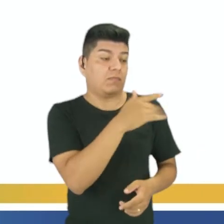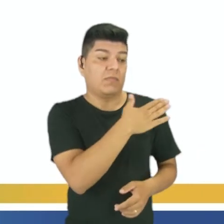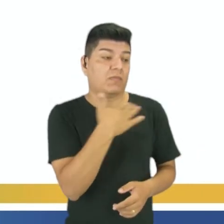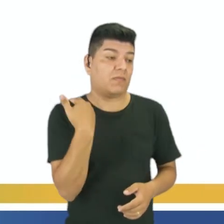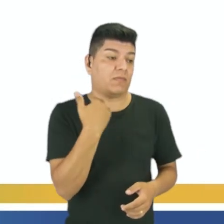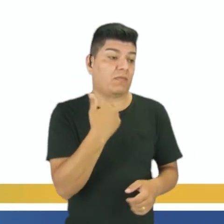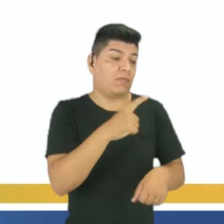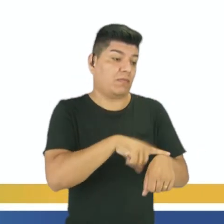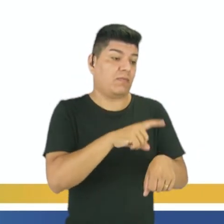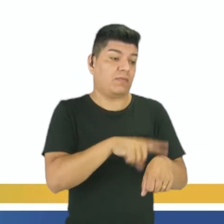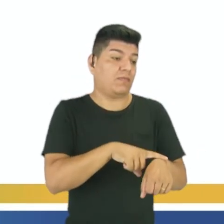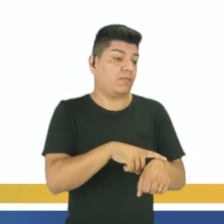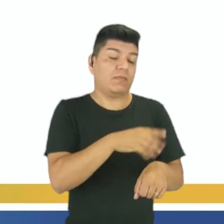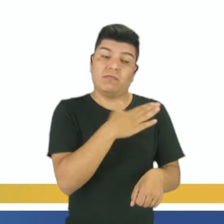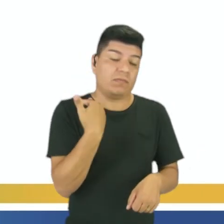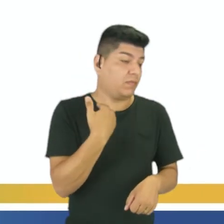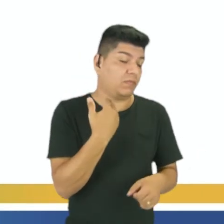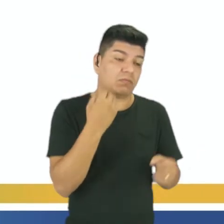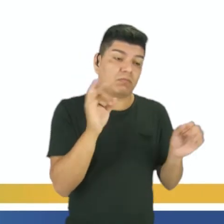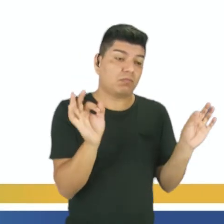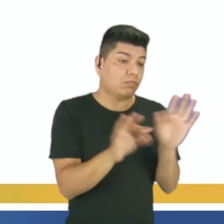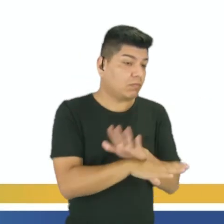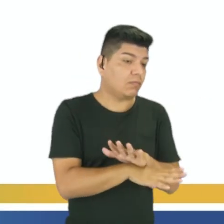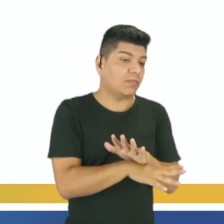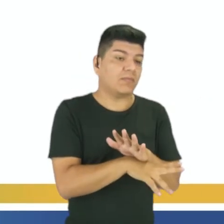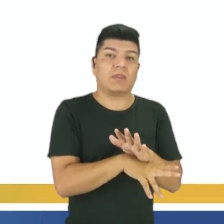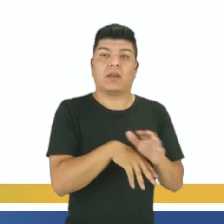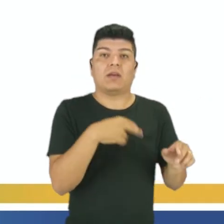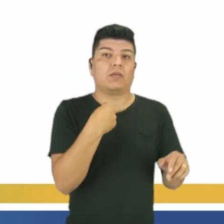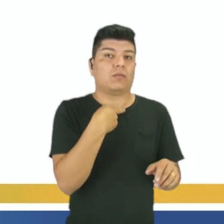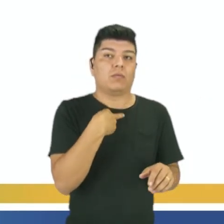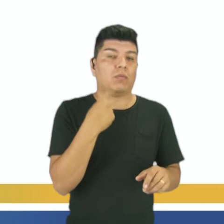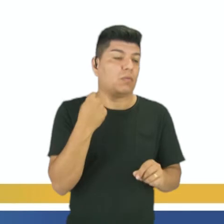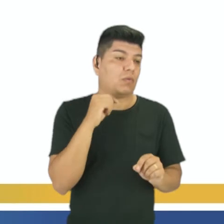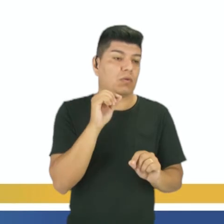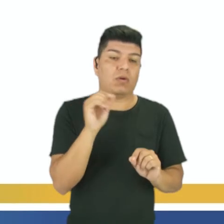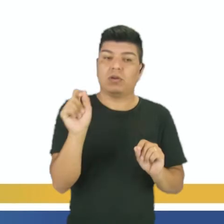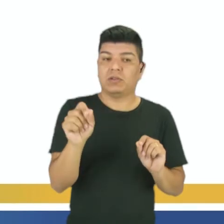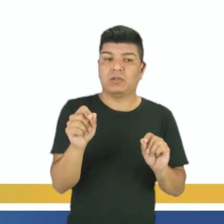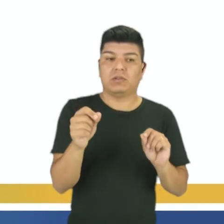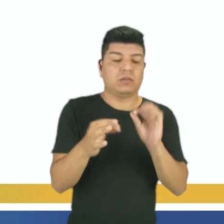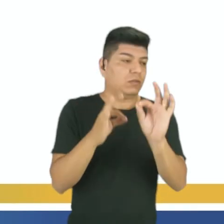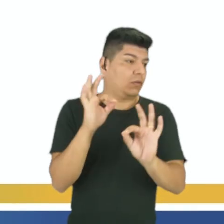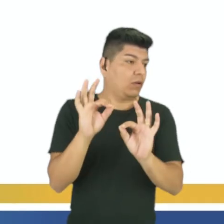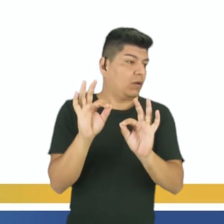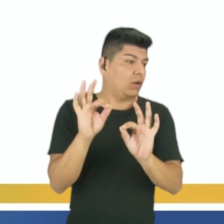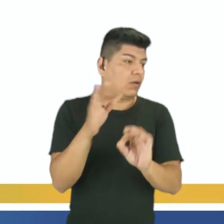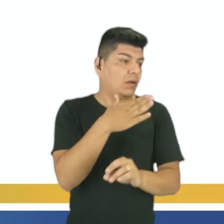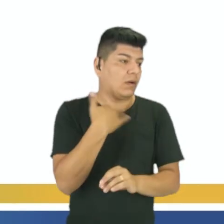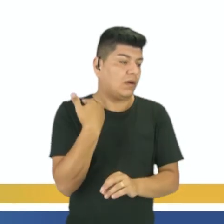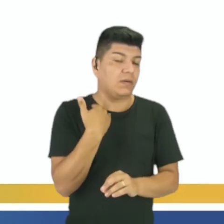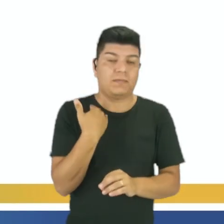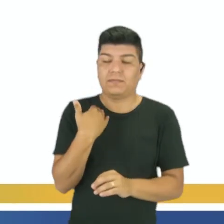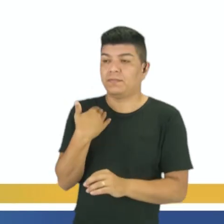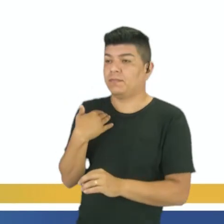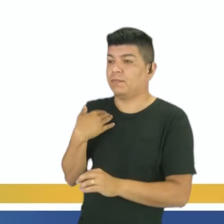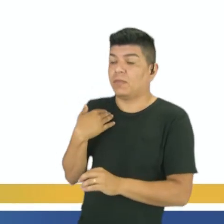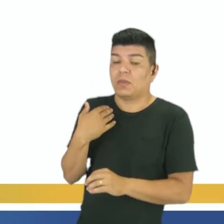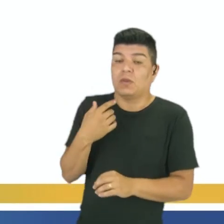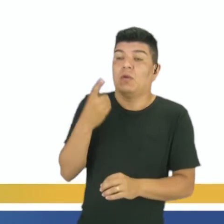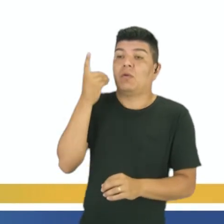morrer em minutos, você vai morrer em minutos. Ninguém pode negociar com a morte. Sabendo como e quando ela